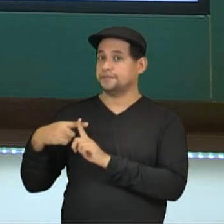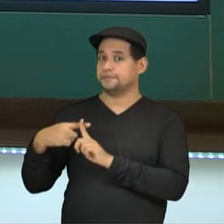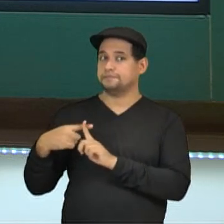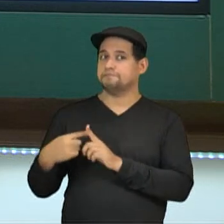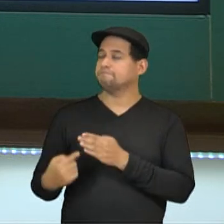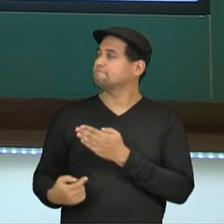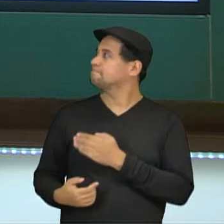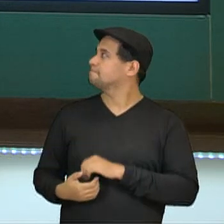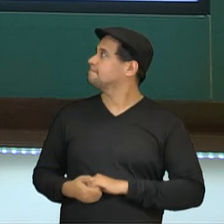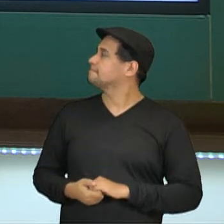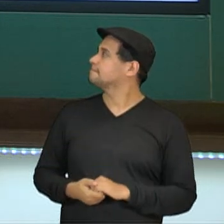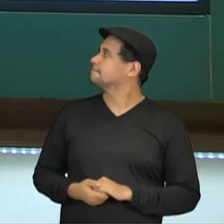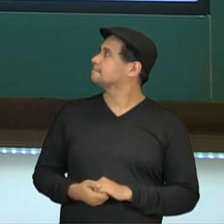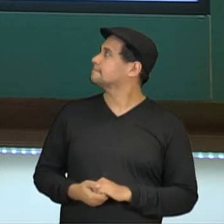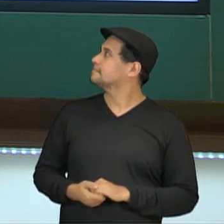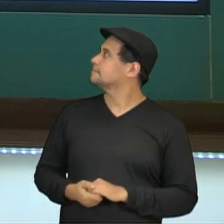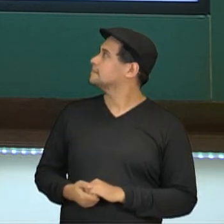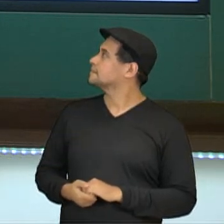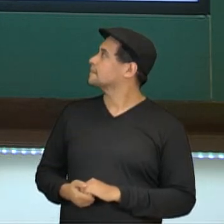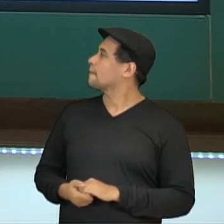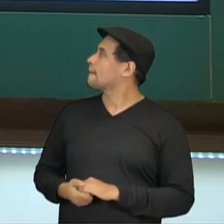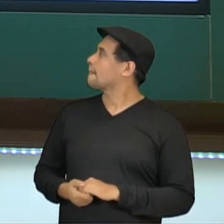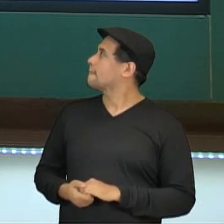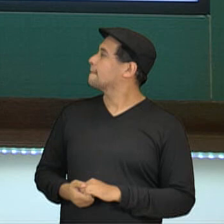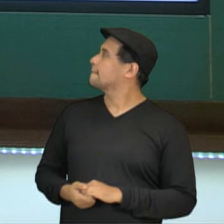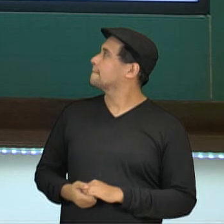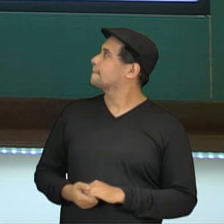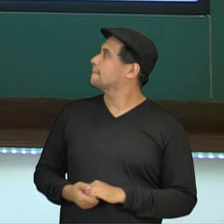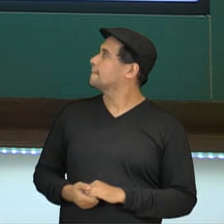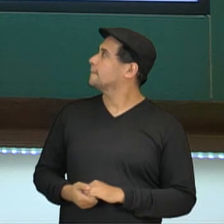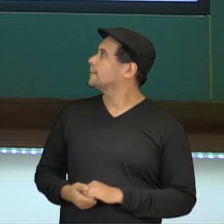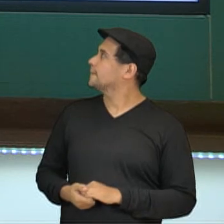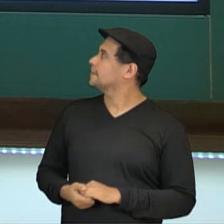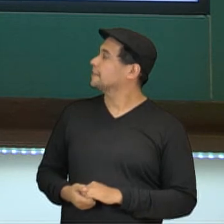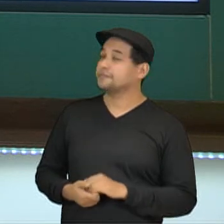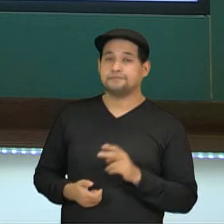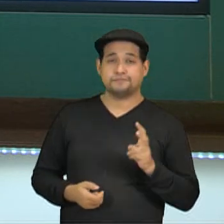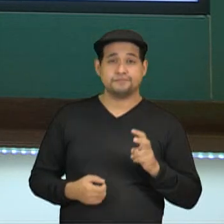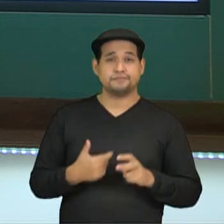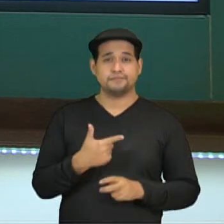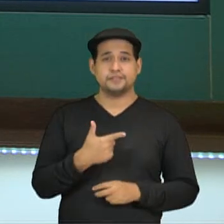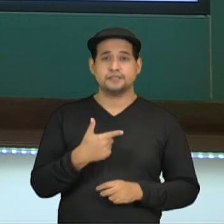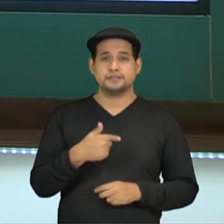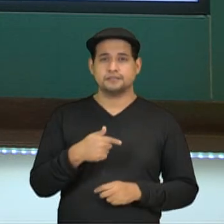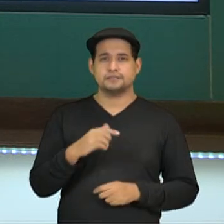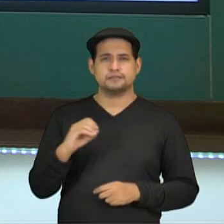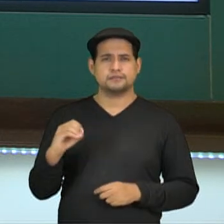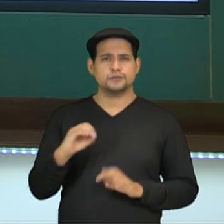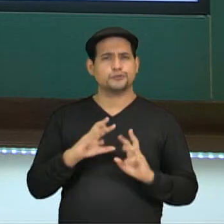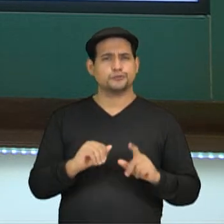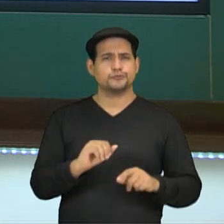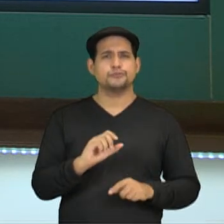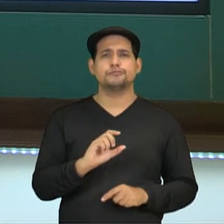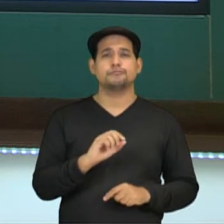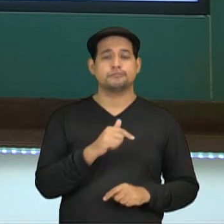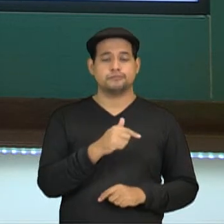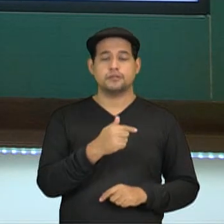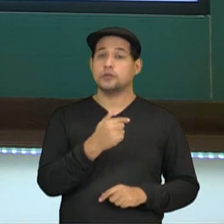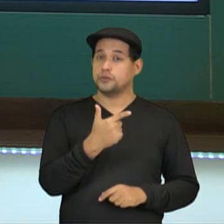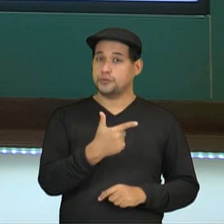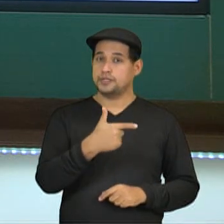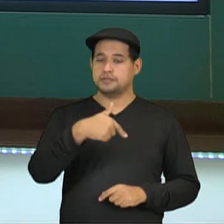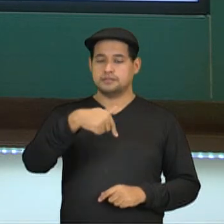mais 4 vezes 1, 4, 4 vezes 675, 2.700. Somando tudo, delta deu